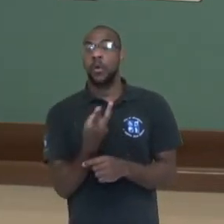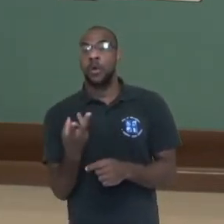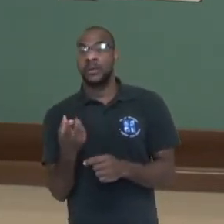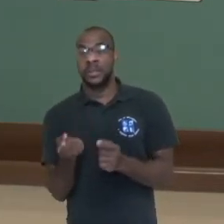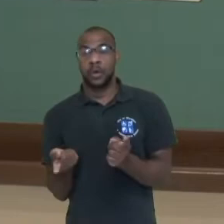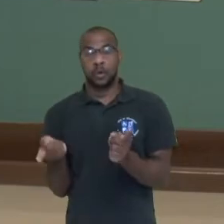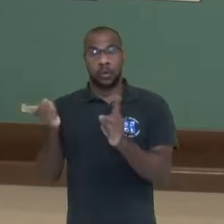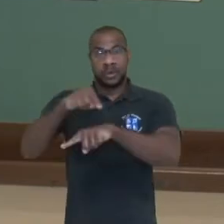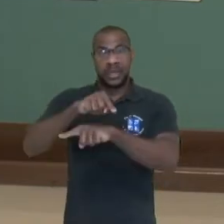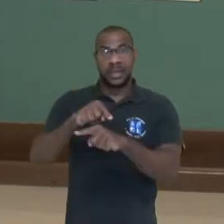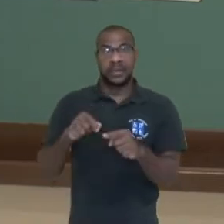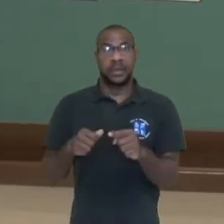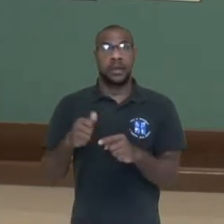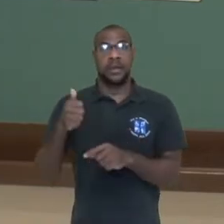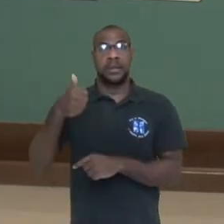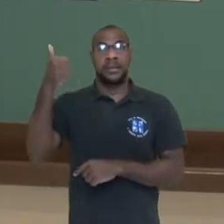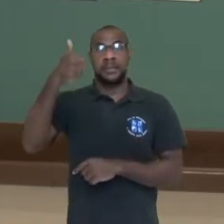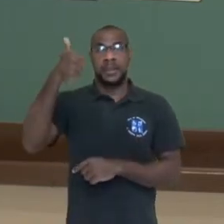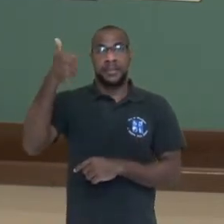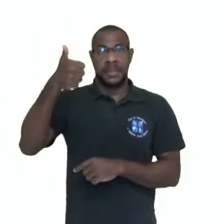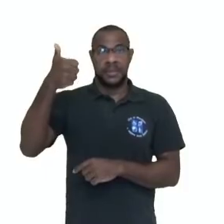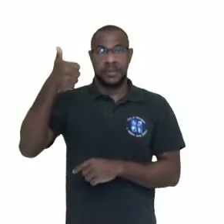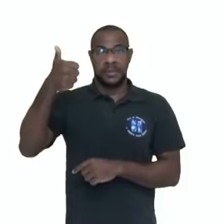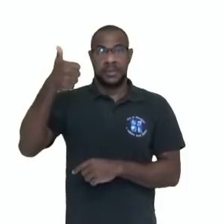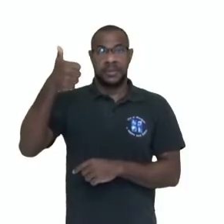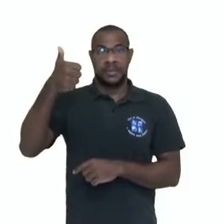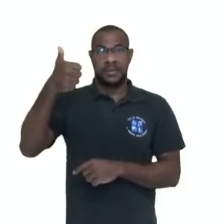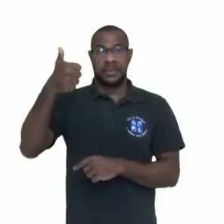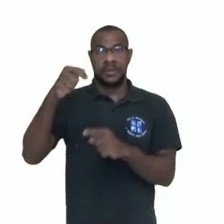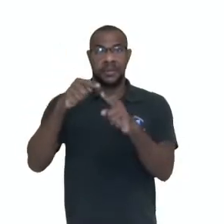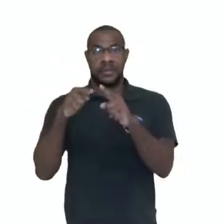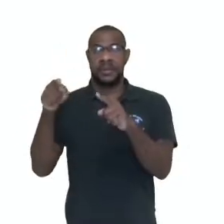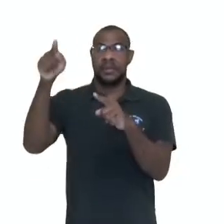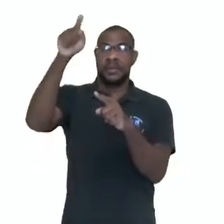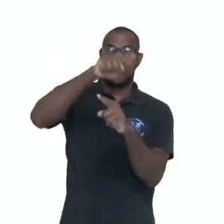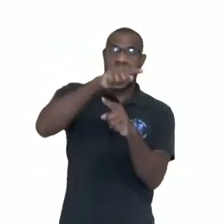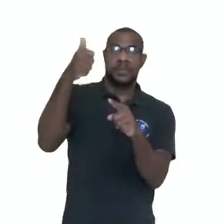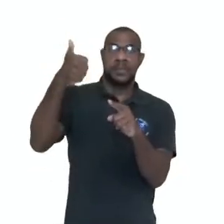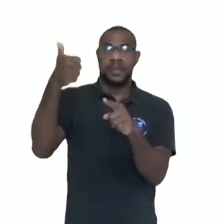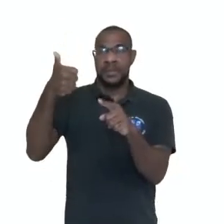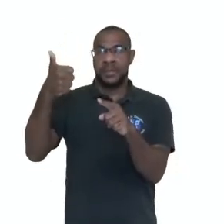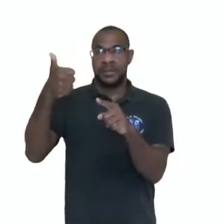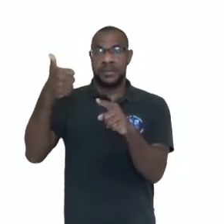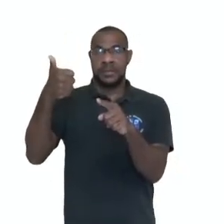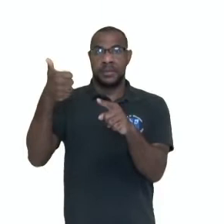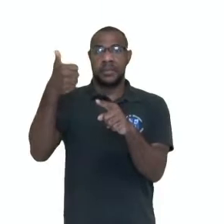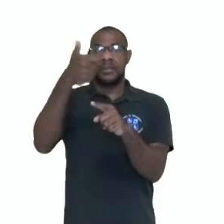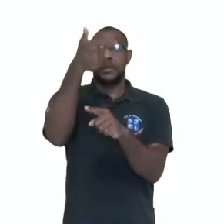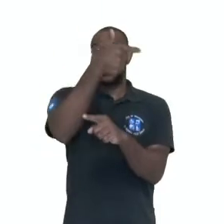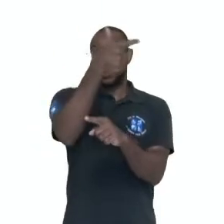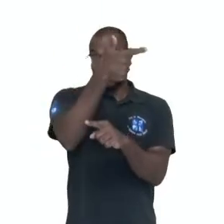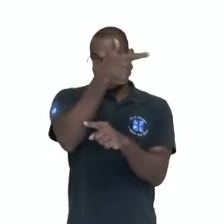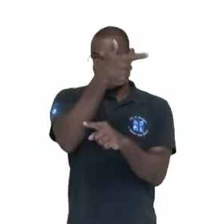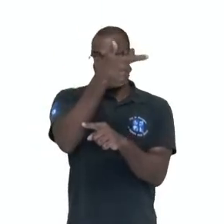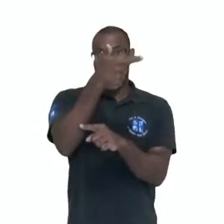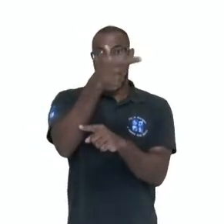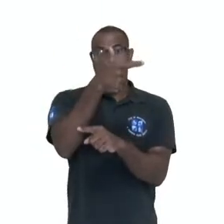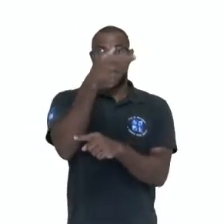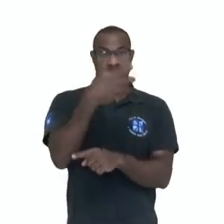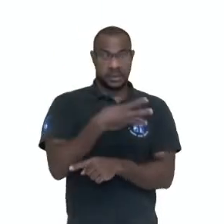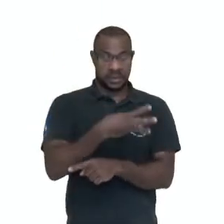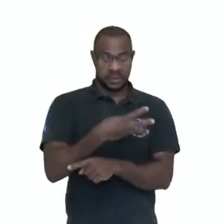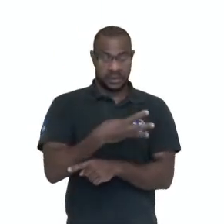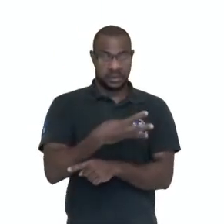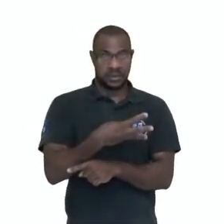bom? Então, esse aqui é o primeiro quadrante, sentido anti-horário, contrário do relógio. Segundo quadrante,